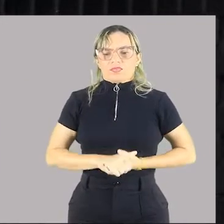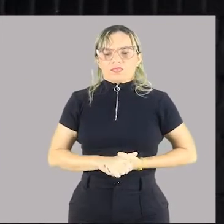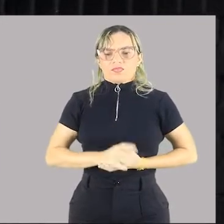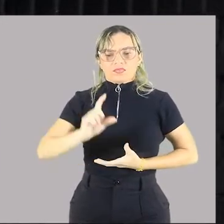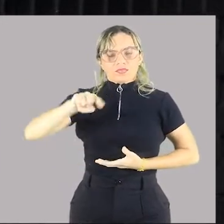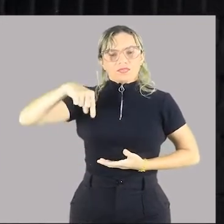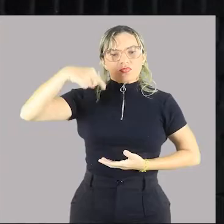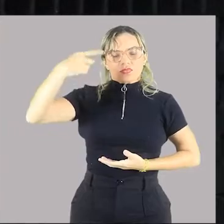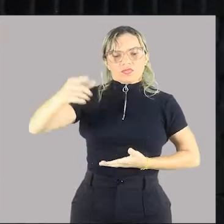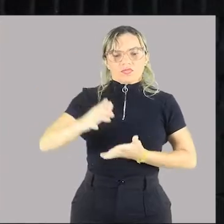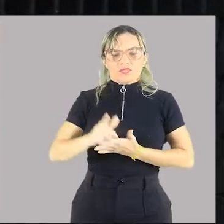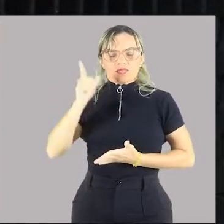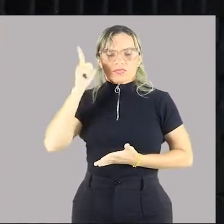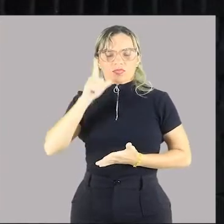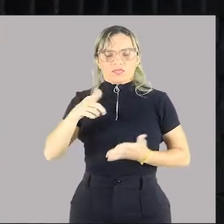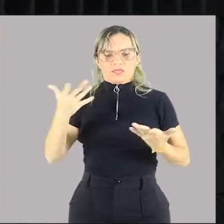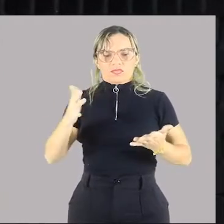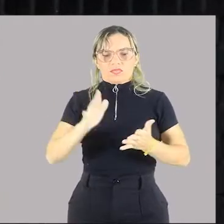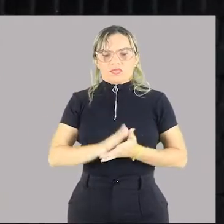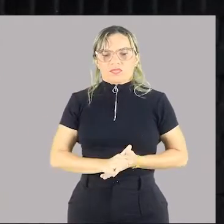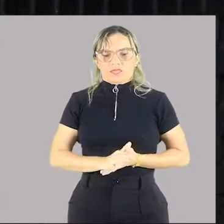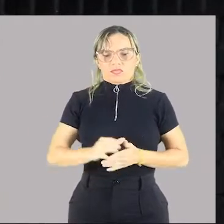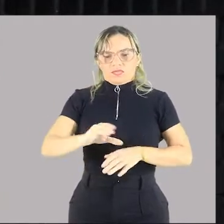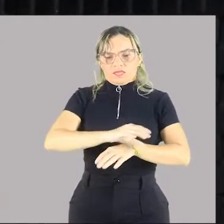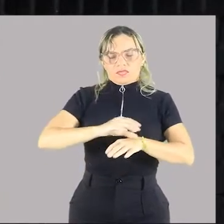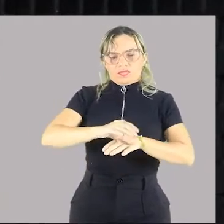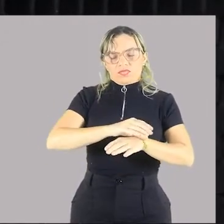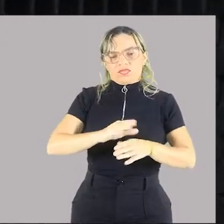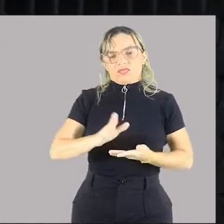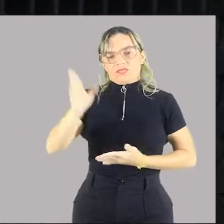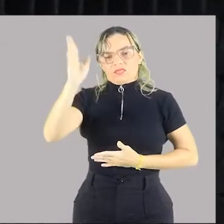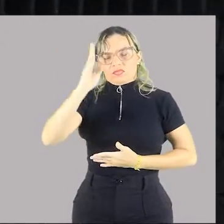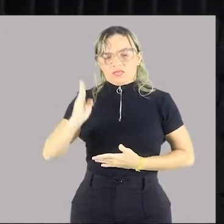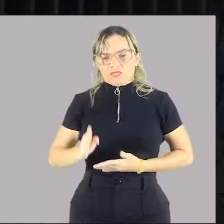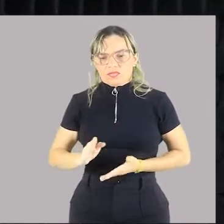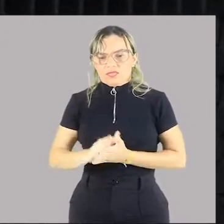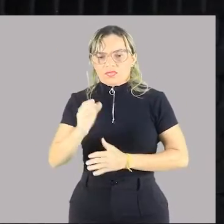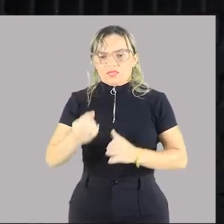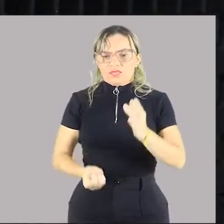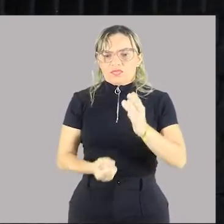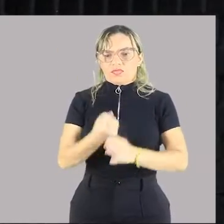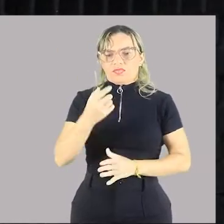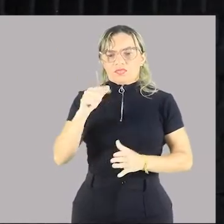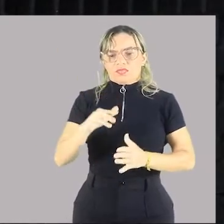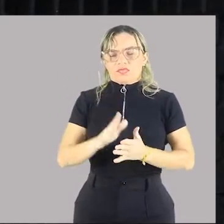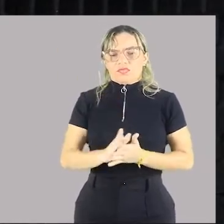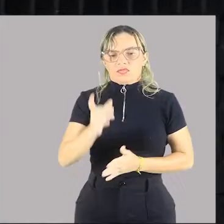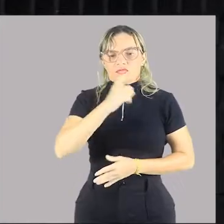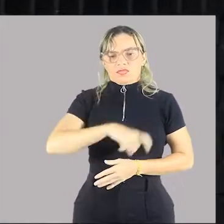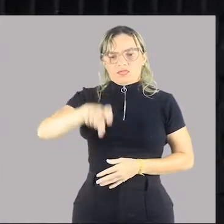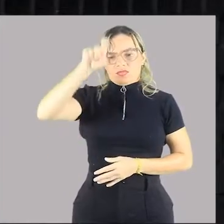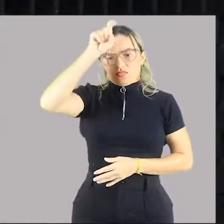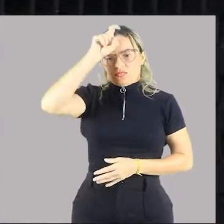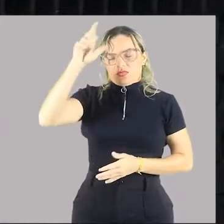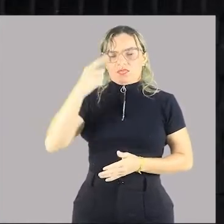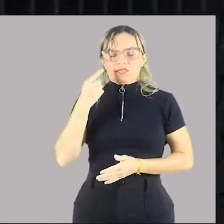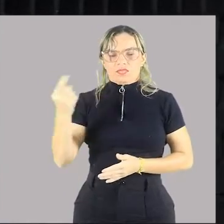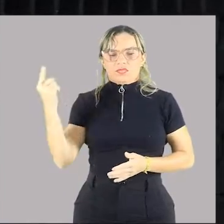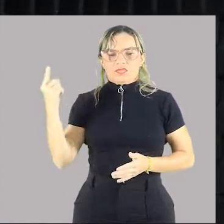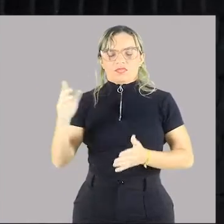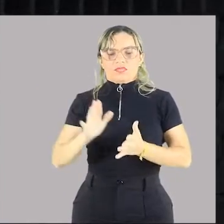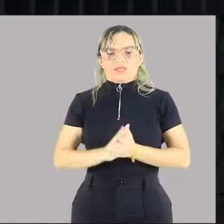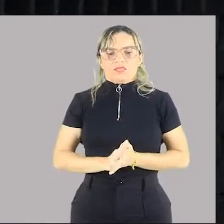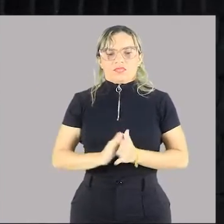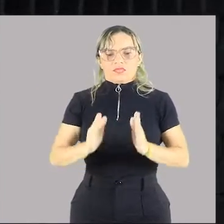Uma outra conquista presente na Constituição brasileira é a criação da Fundação Palmares. Foi uma outra